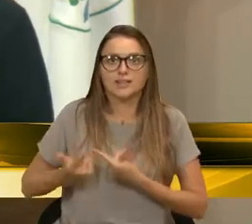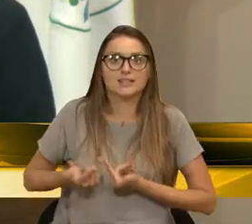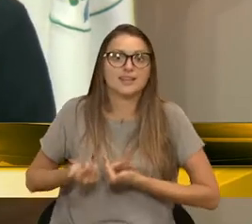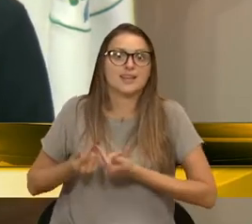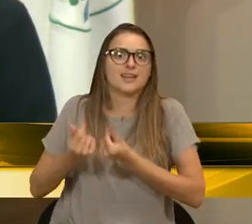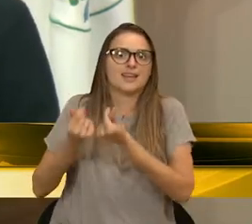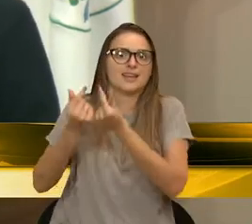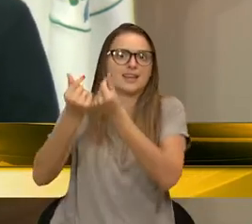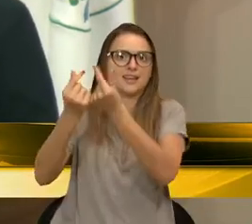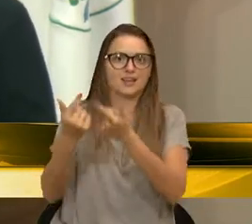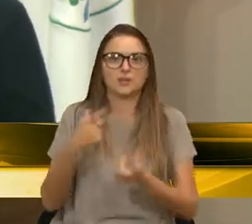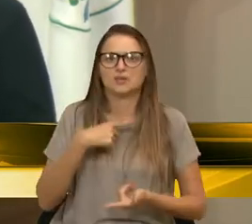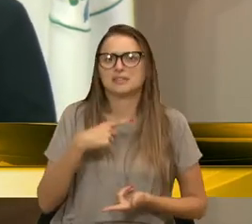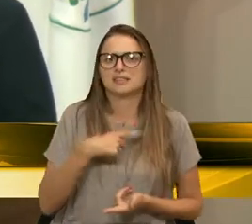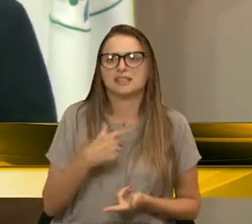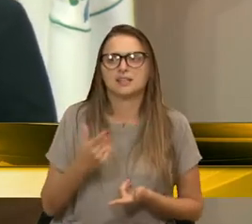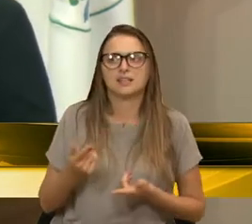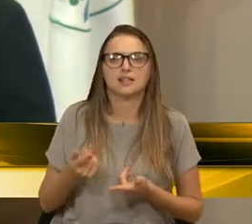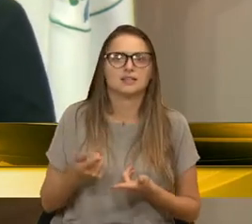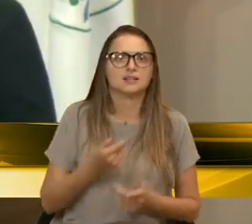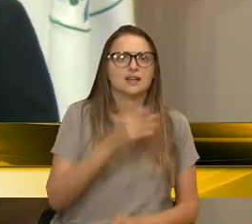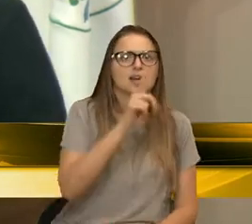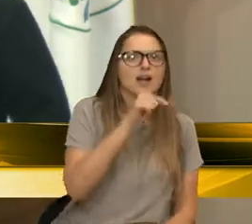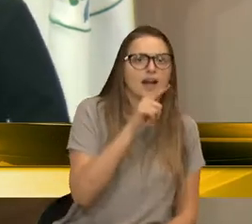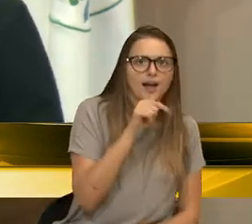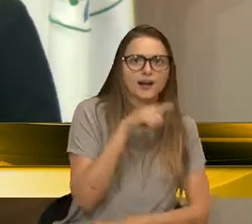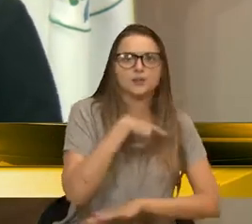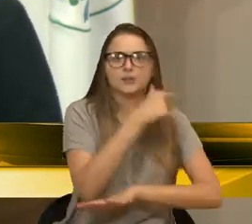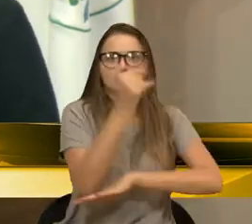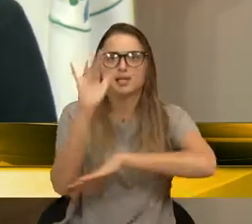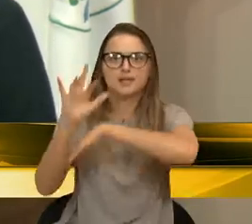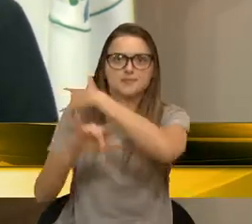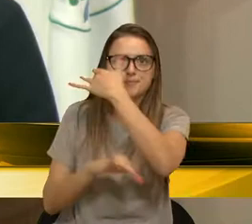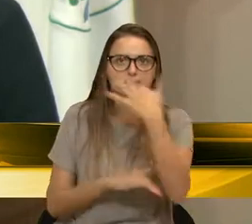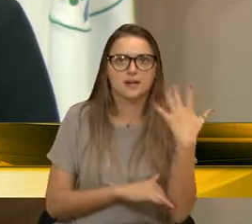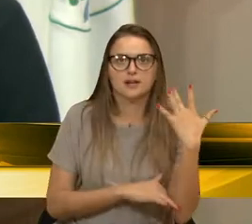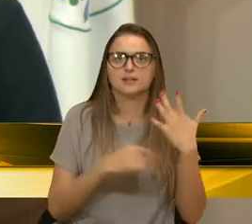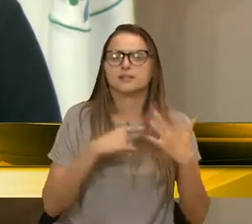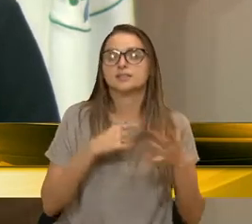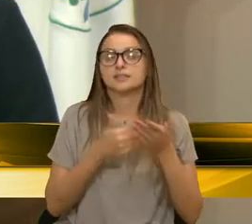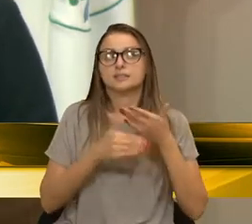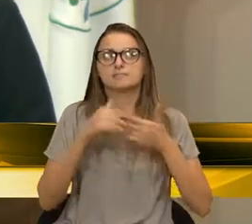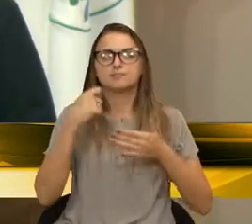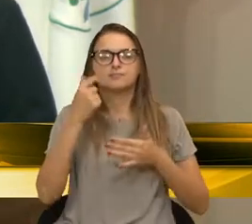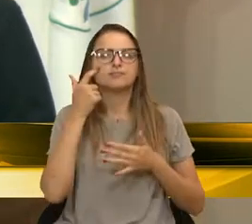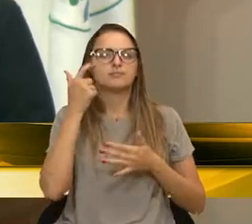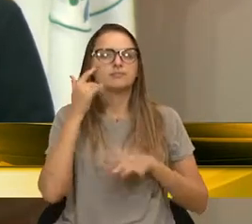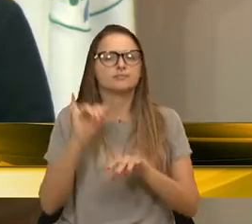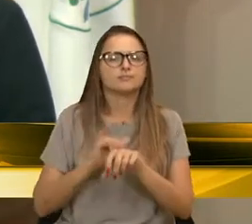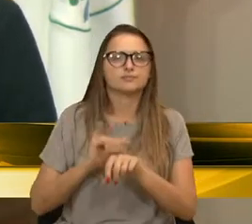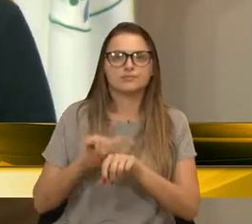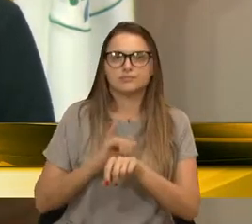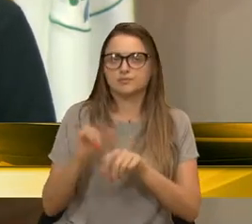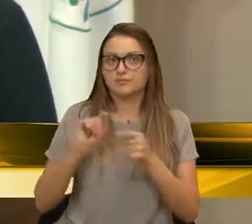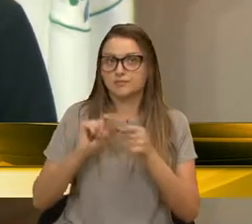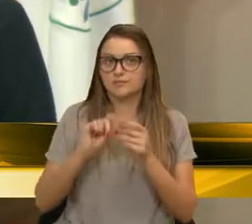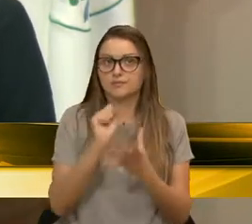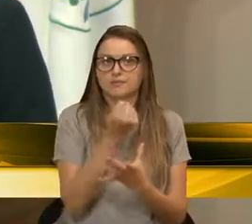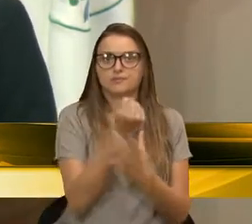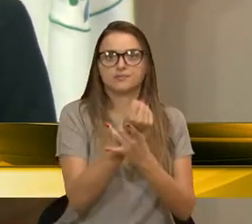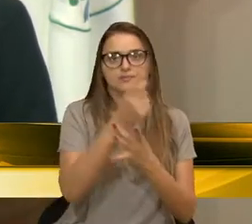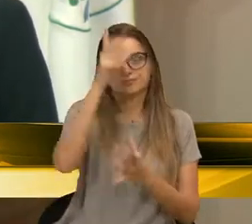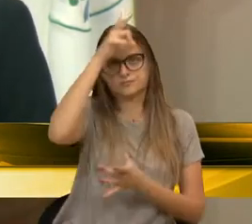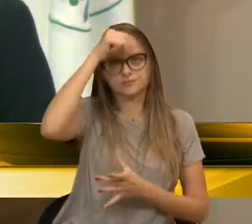temos muita água, nós temos vegetação, nós precisamos pensar em formas realmente de tornar a segurança